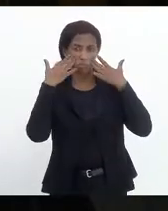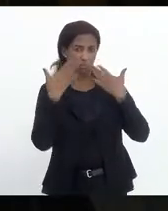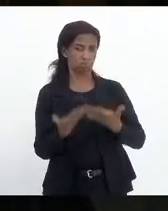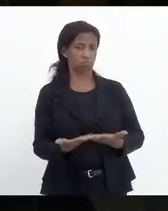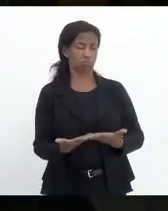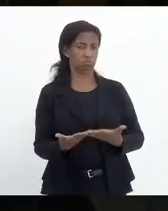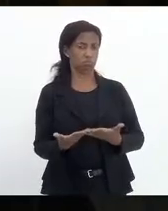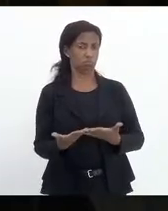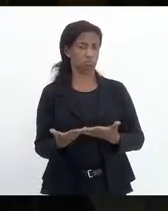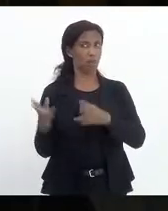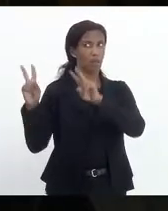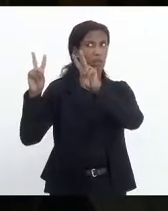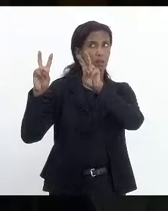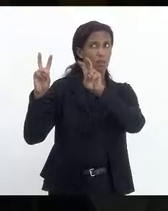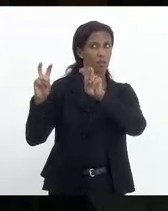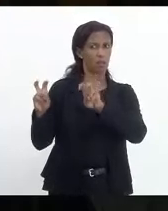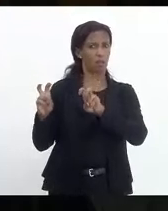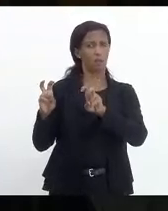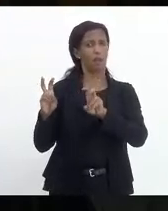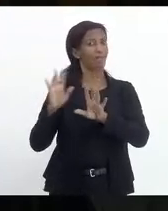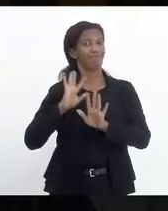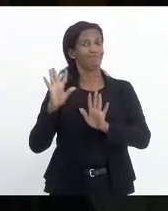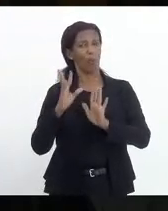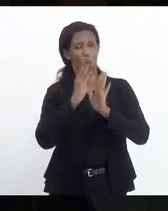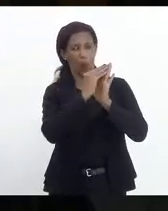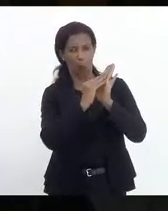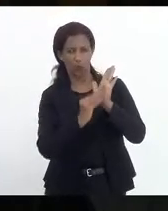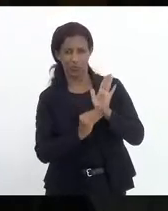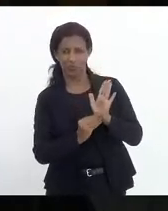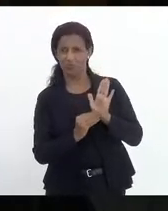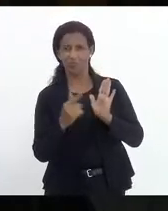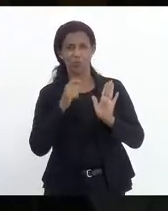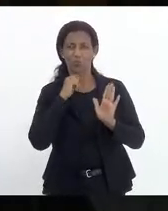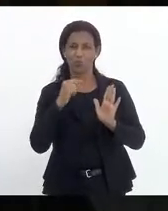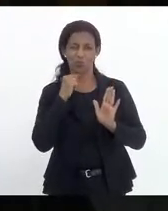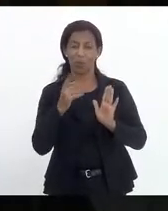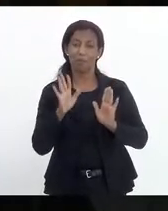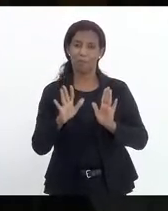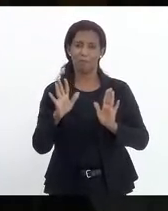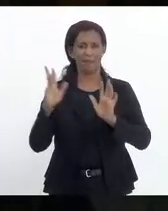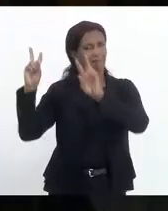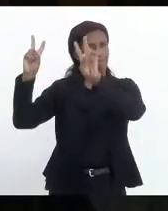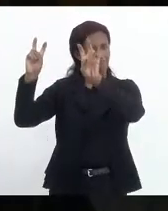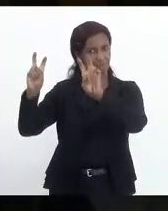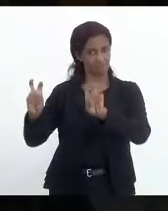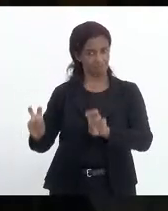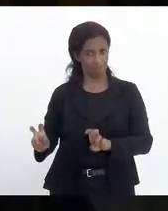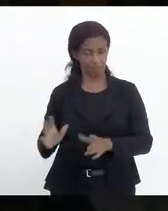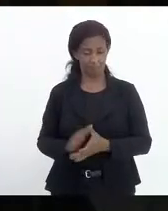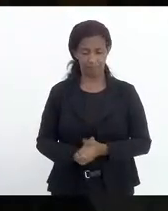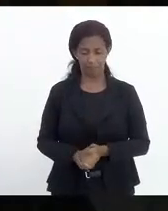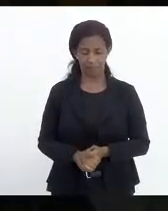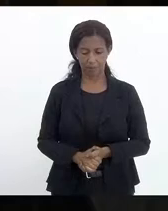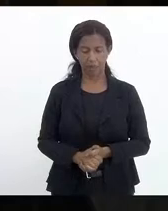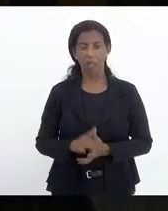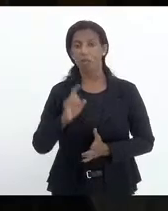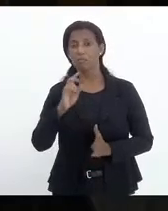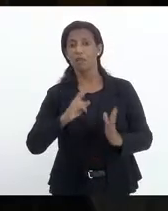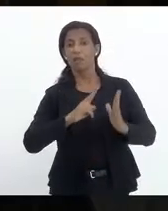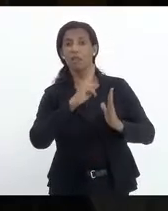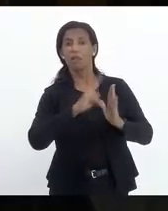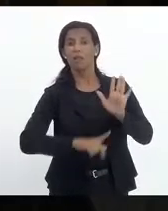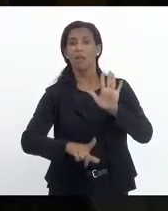os temas não conteúdo as mensagens mas os temas e é basta lê